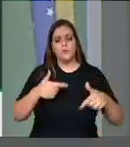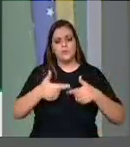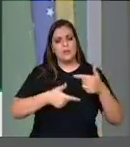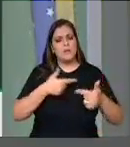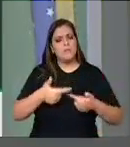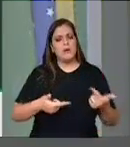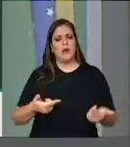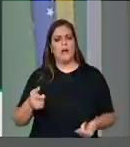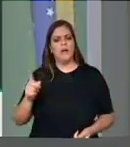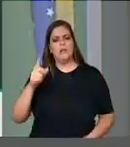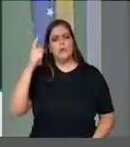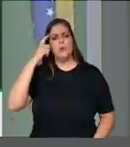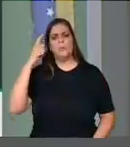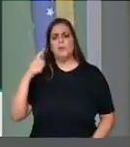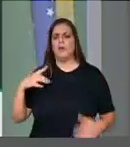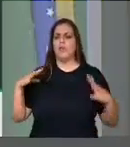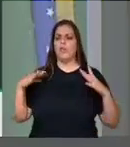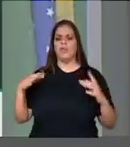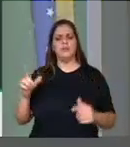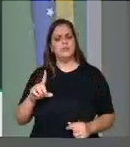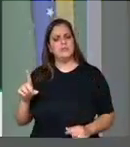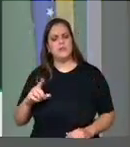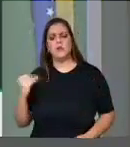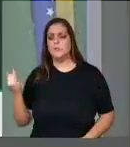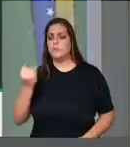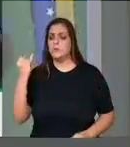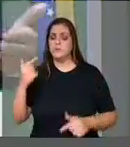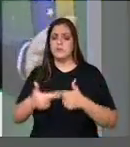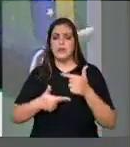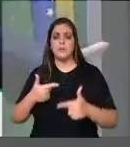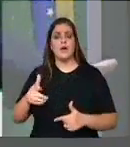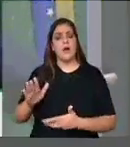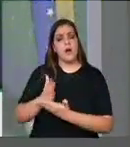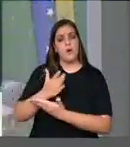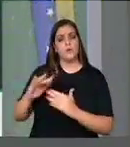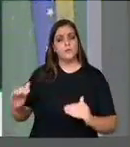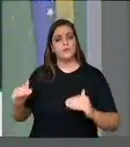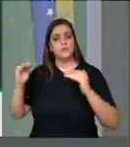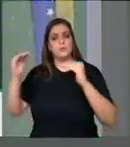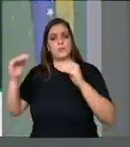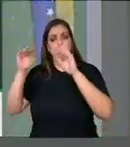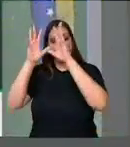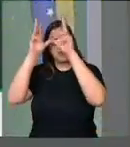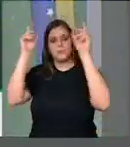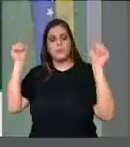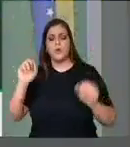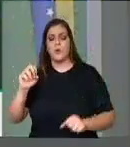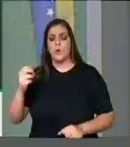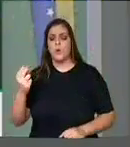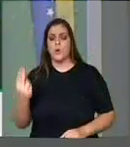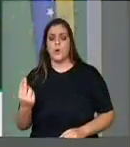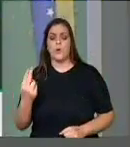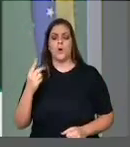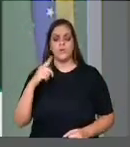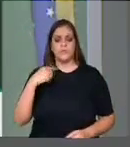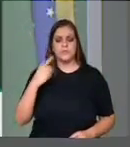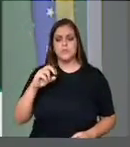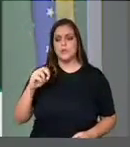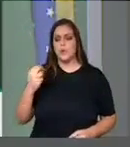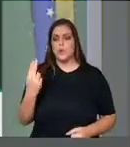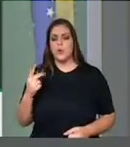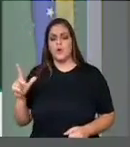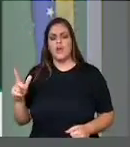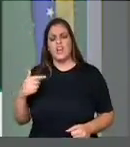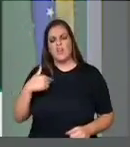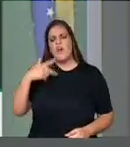São todos homens que ocupam funções ou da Suprema Corte, ou do Superior Tribunal de Justiça, ou da advocacia. Eu acho até que